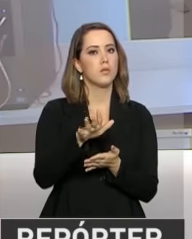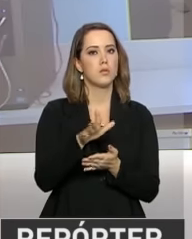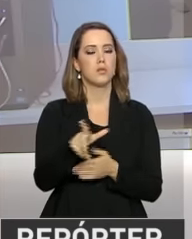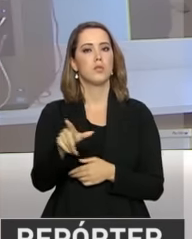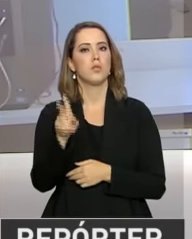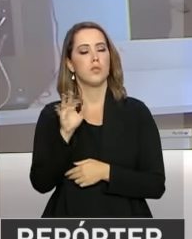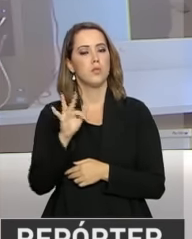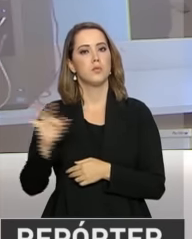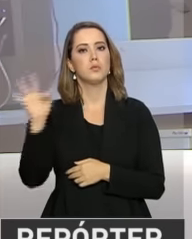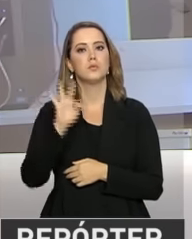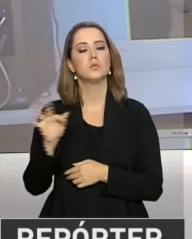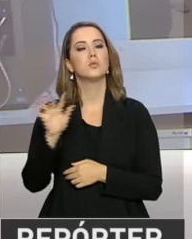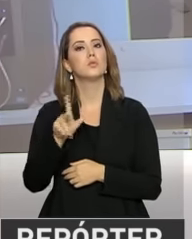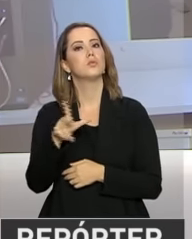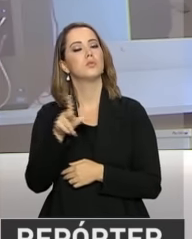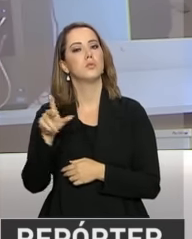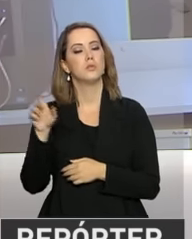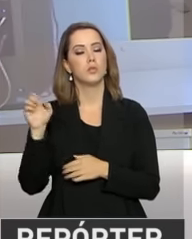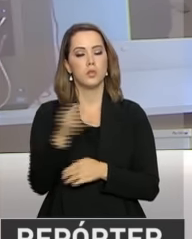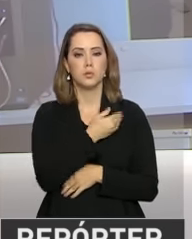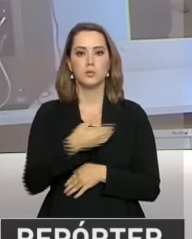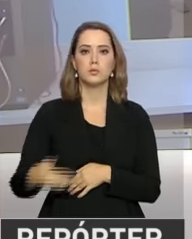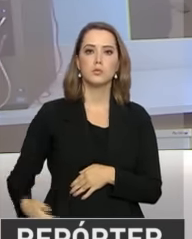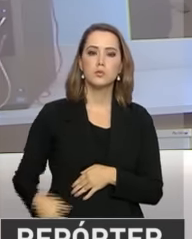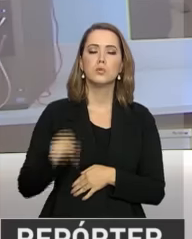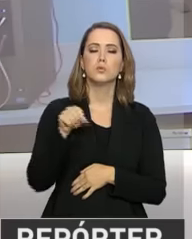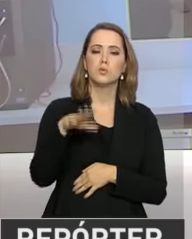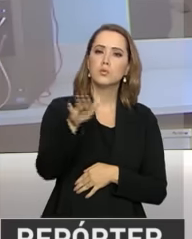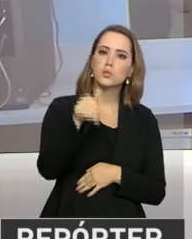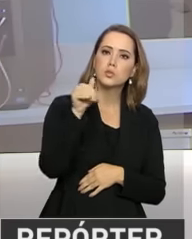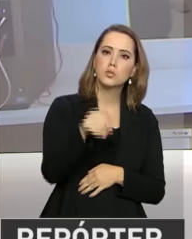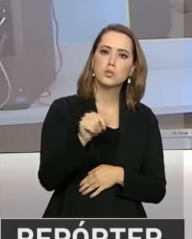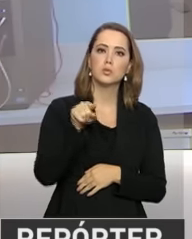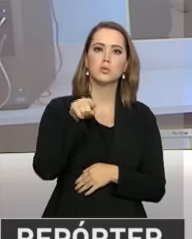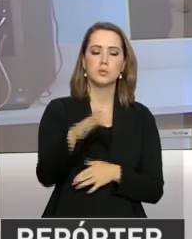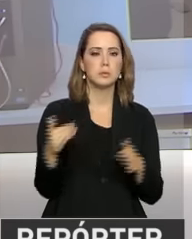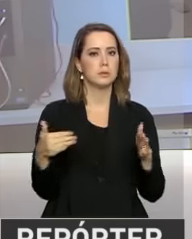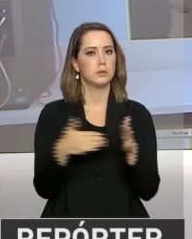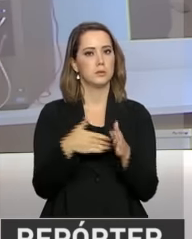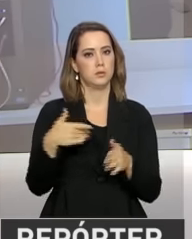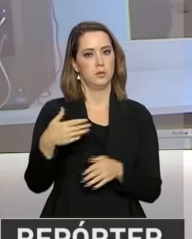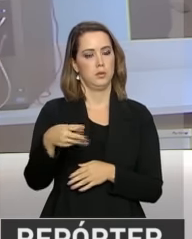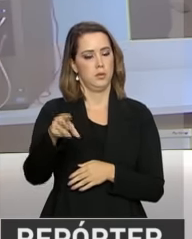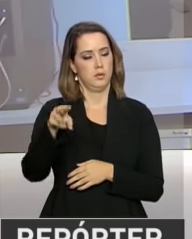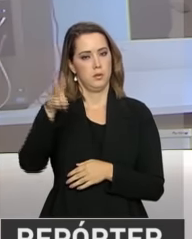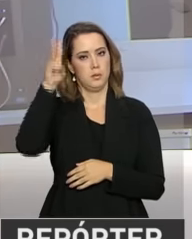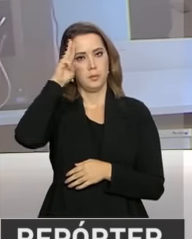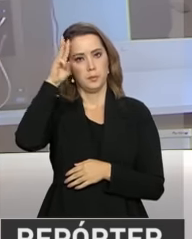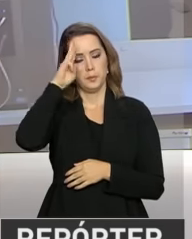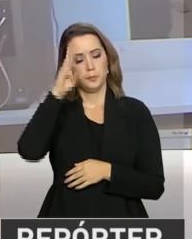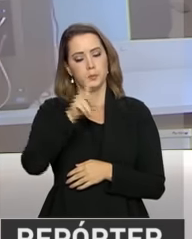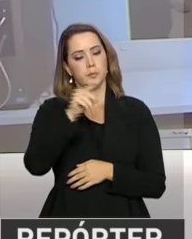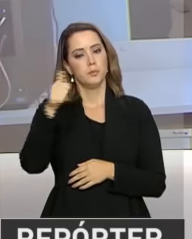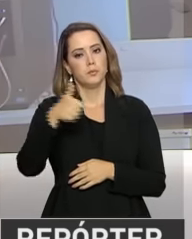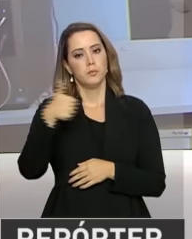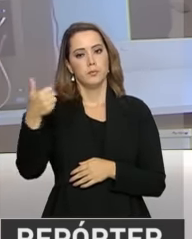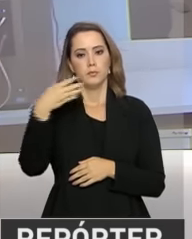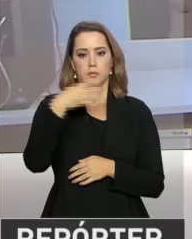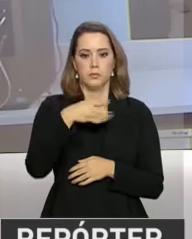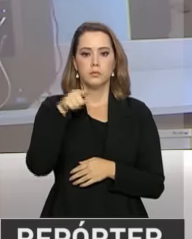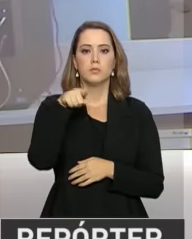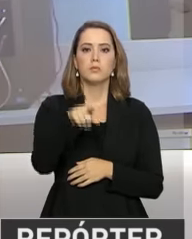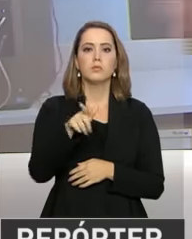ensino superior para a qual o candidato foi convocado o prazo vai até a próxima terça-feira dia 14 nesta edição do cisu são